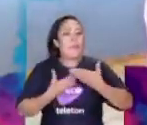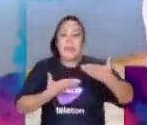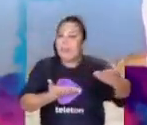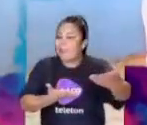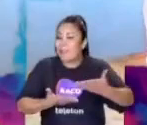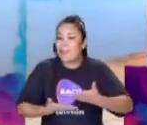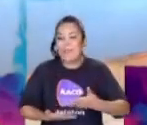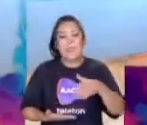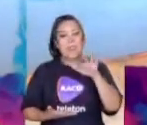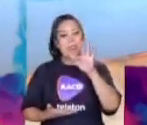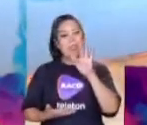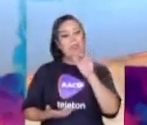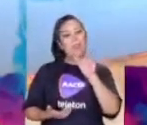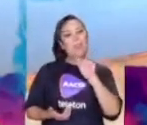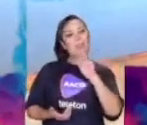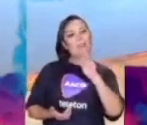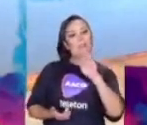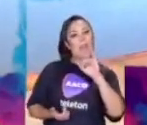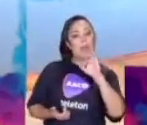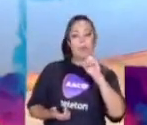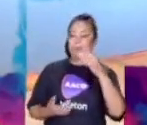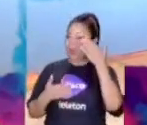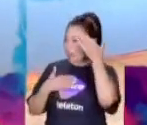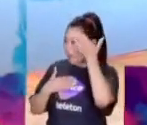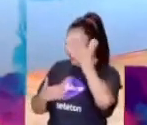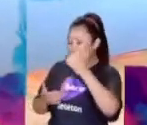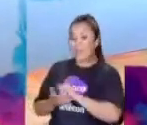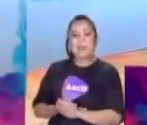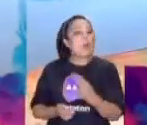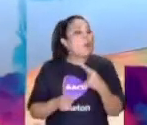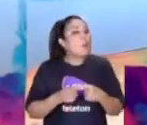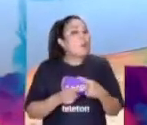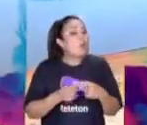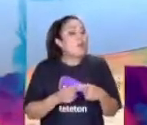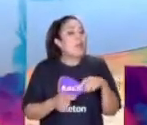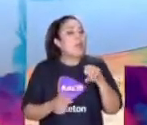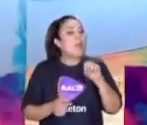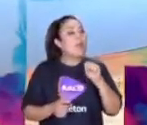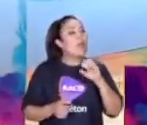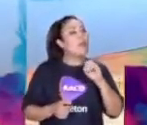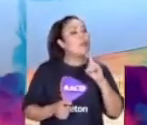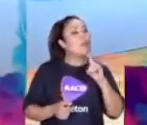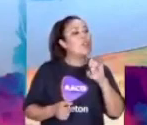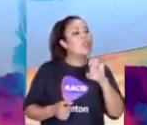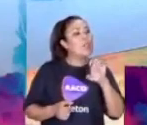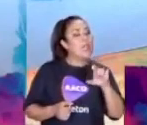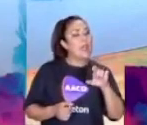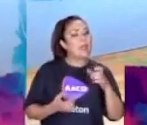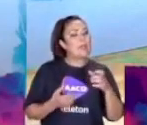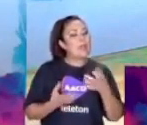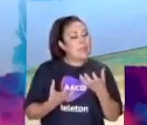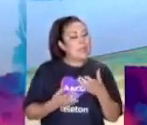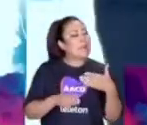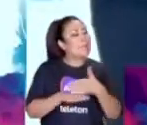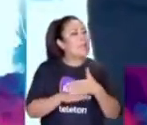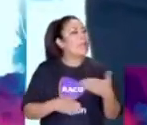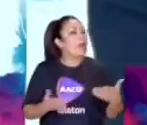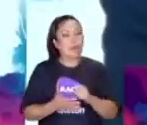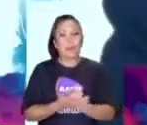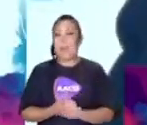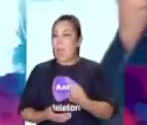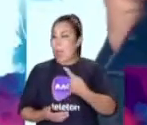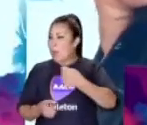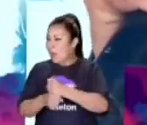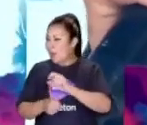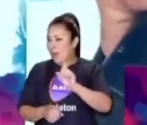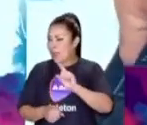Bem-vindo, Fábio. Bem-vindo. Muito obrigado. Por que a Sodier faz questão de estar nesse palco hoje? E não é o primeiro ano,